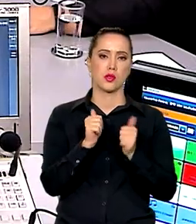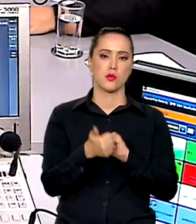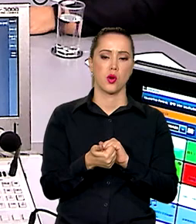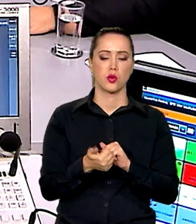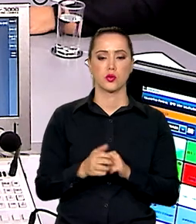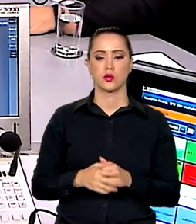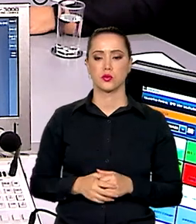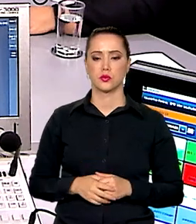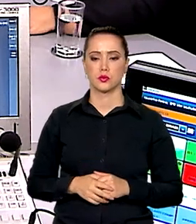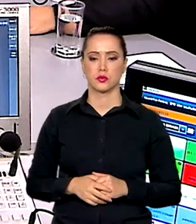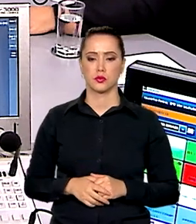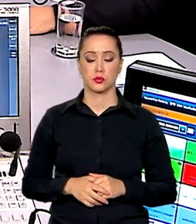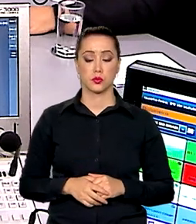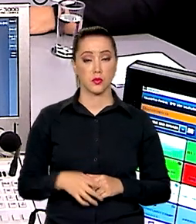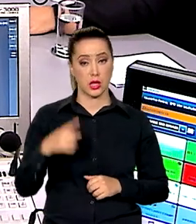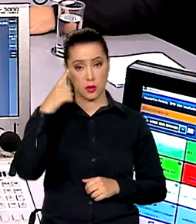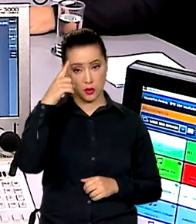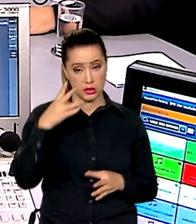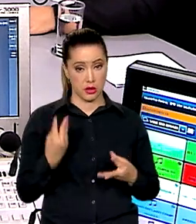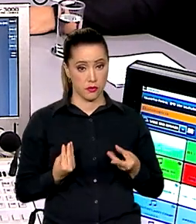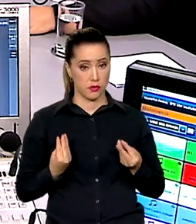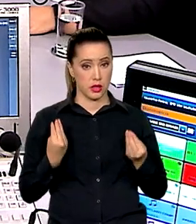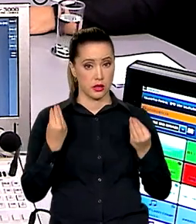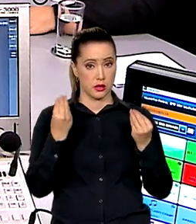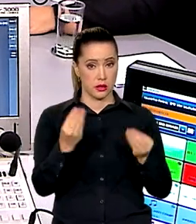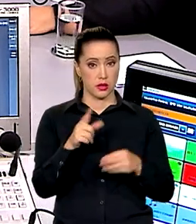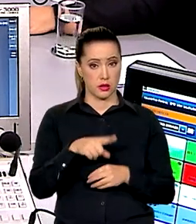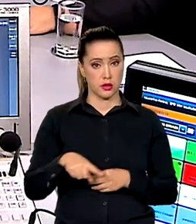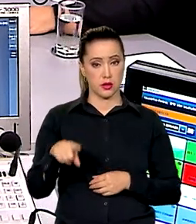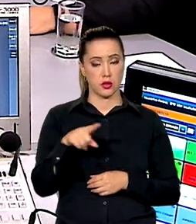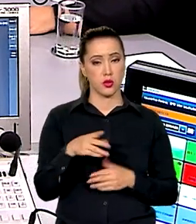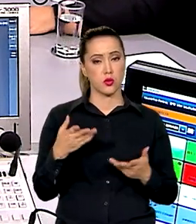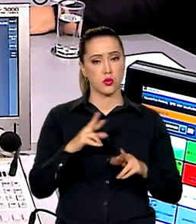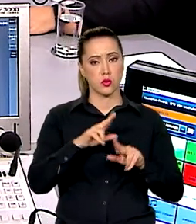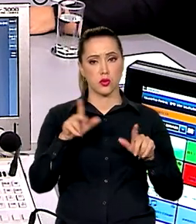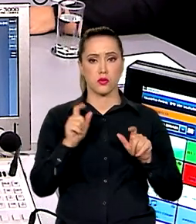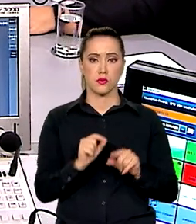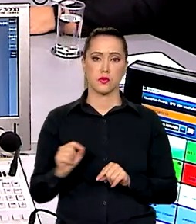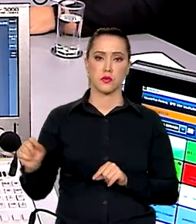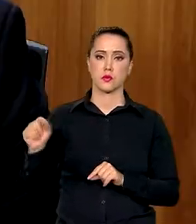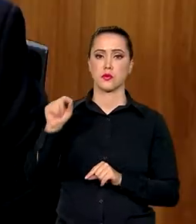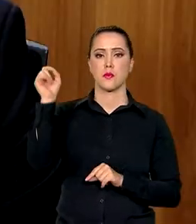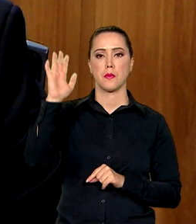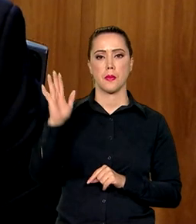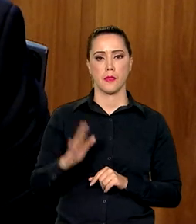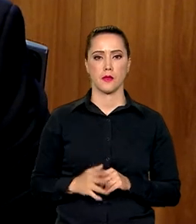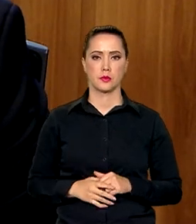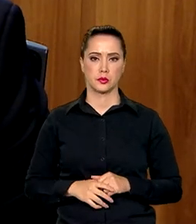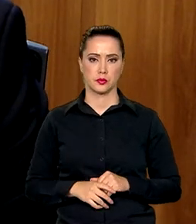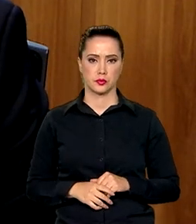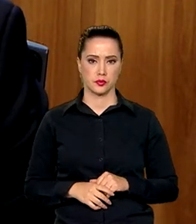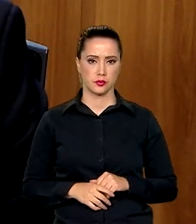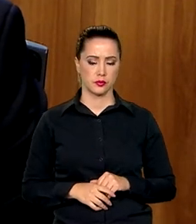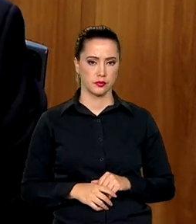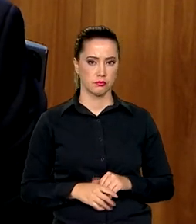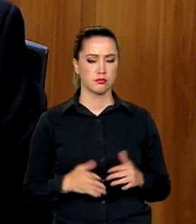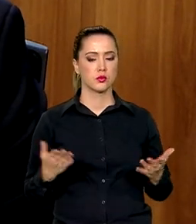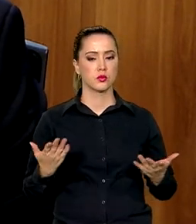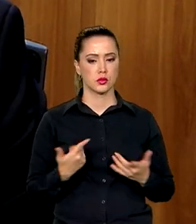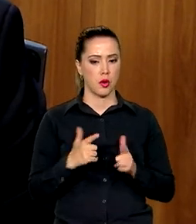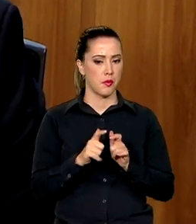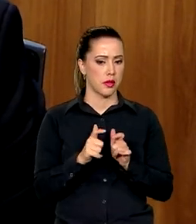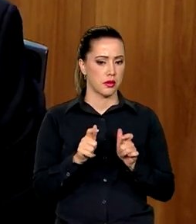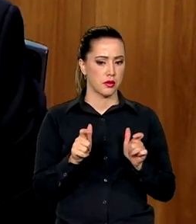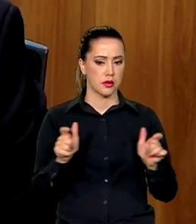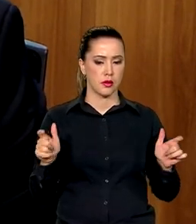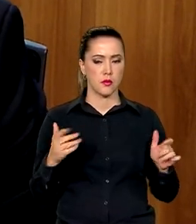praticar o esporte A ideia é levar esse modelo para municípios diversos no país todo a nossa ideia é pulverizar o máximo democratizar o